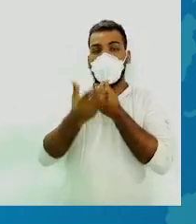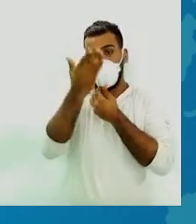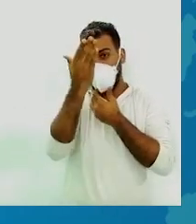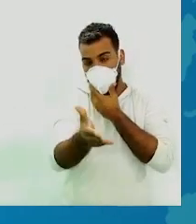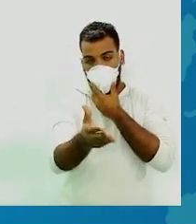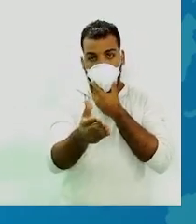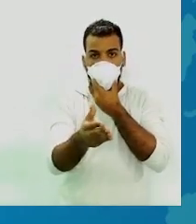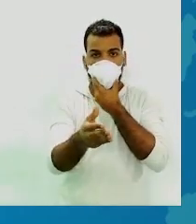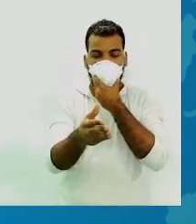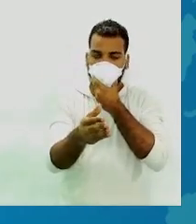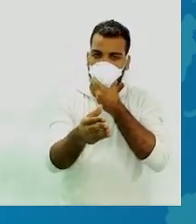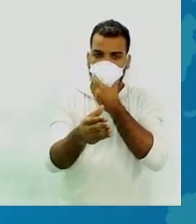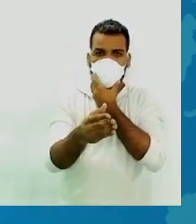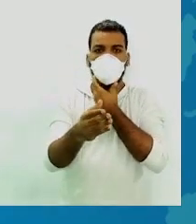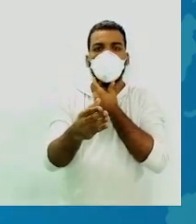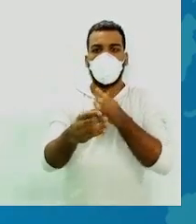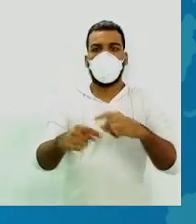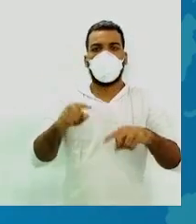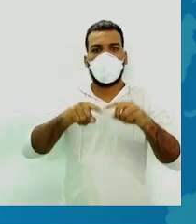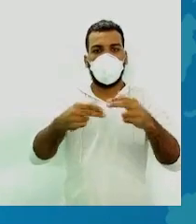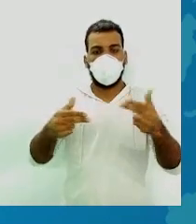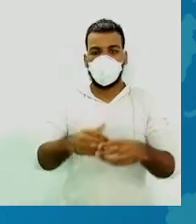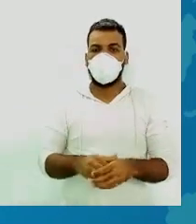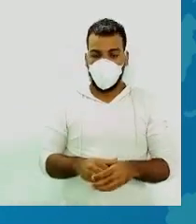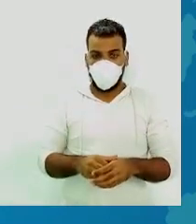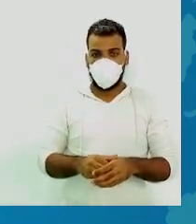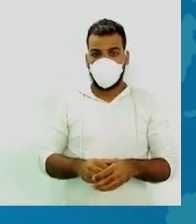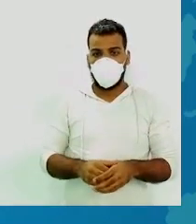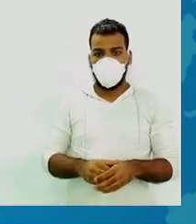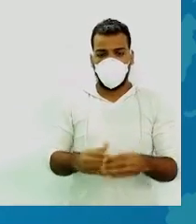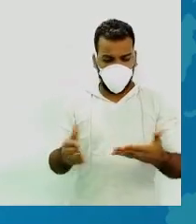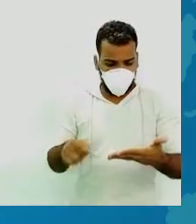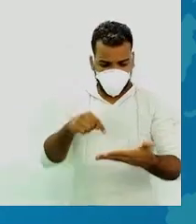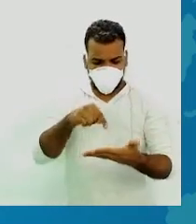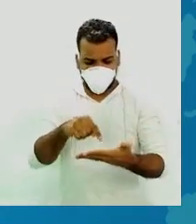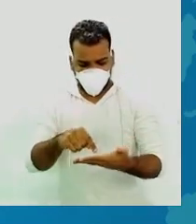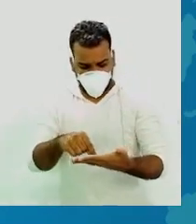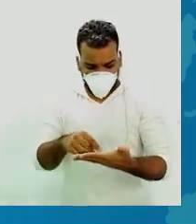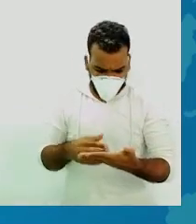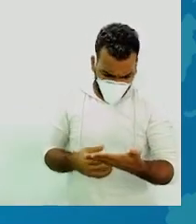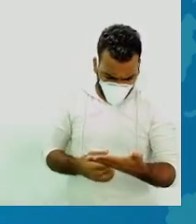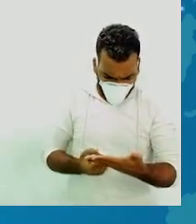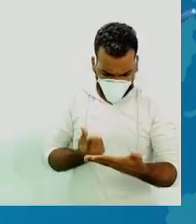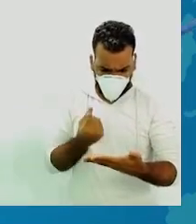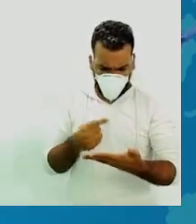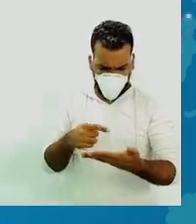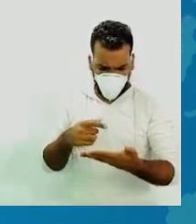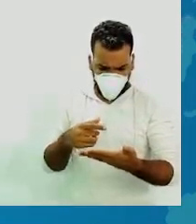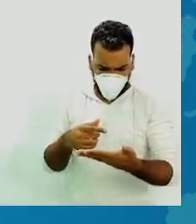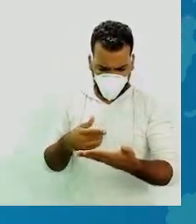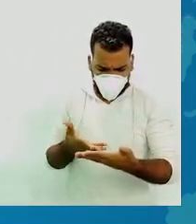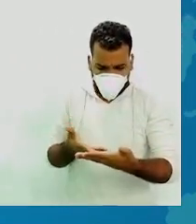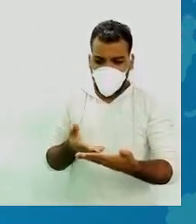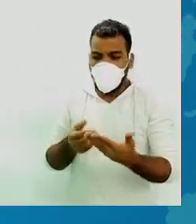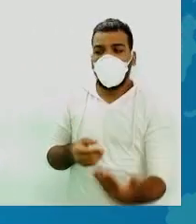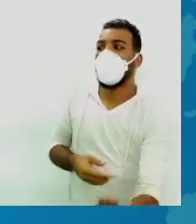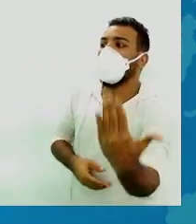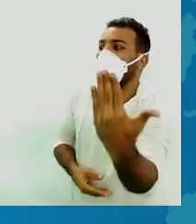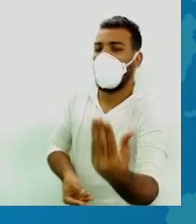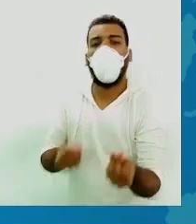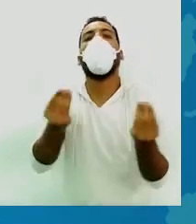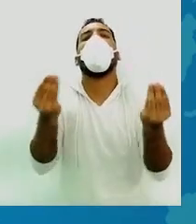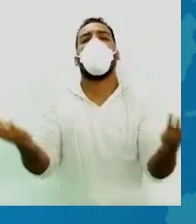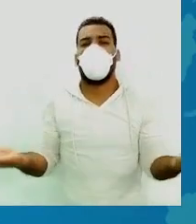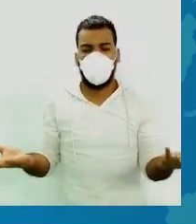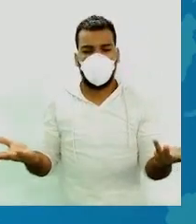poder ter em mãos esse material. Mas você pode olhar para mim e dizer assim: ei, professor, calma. Como